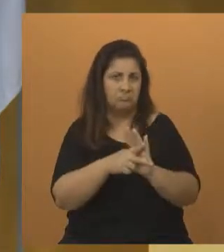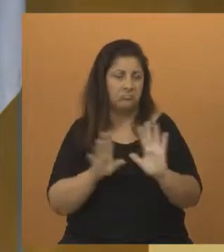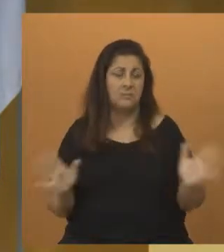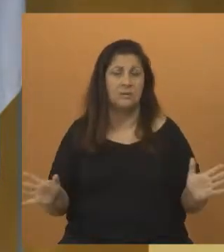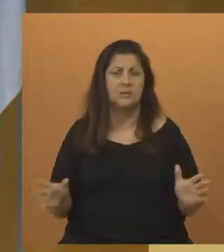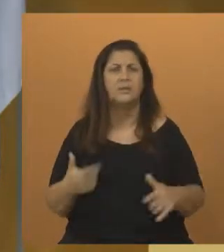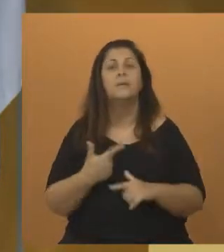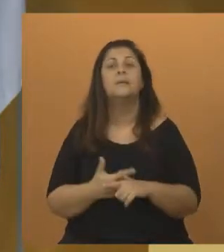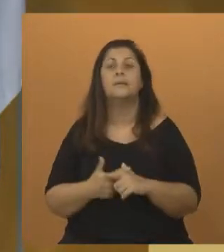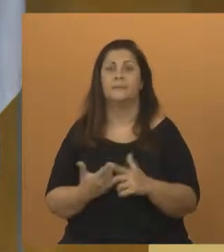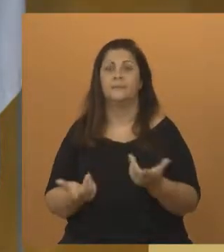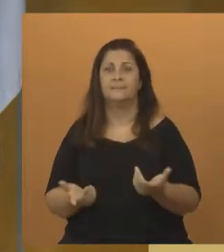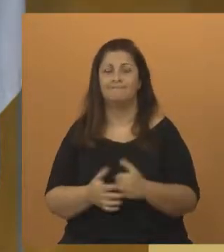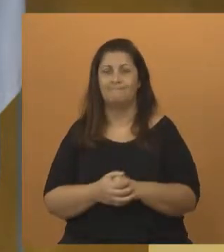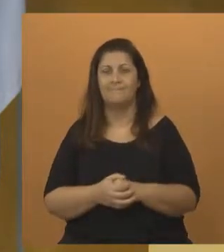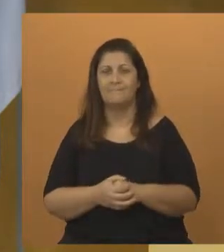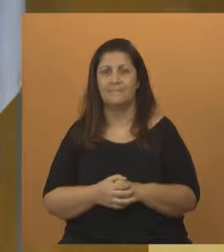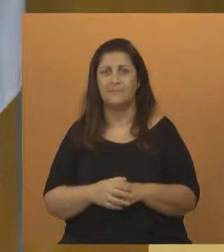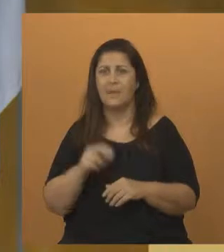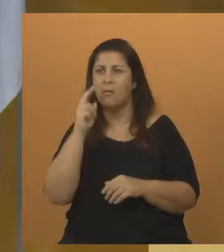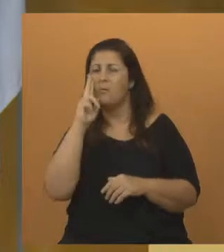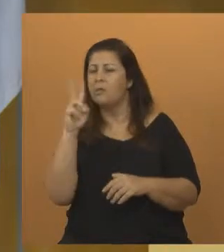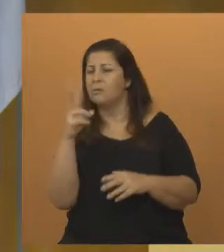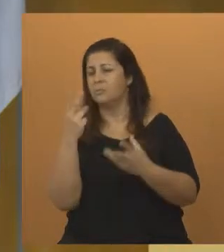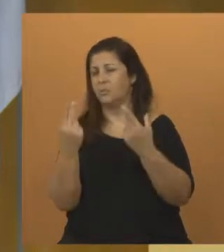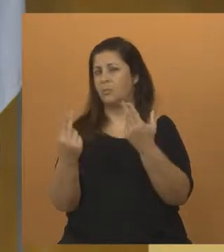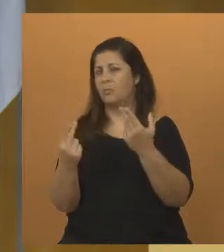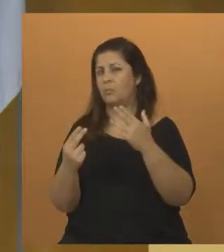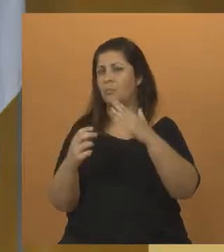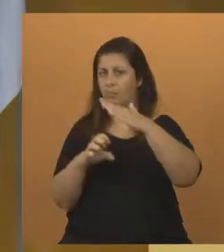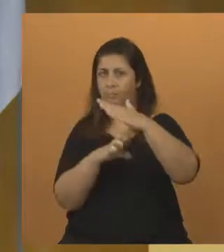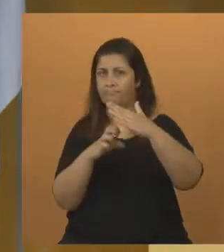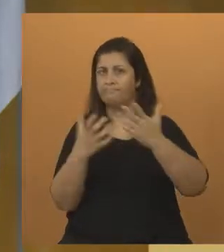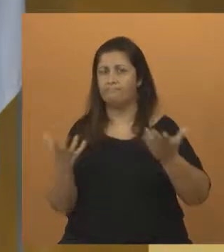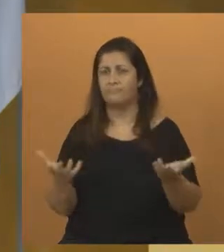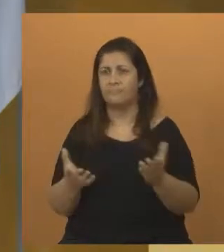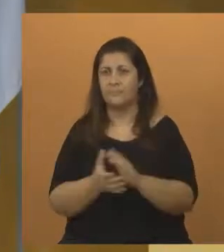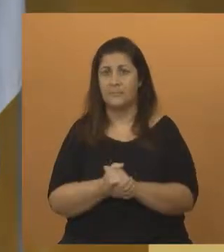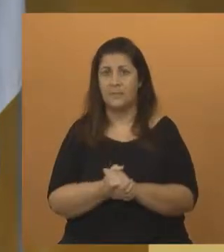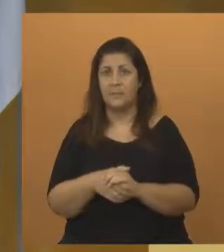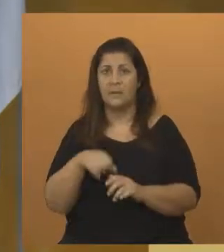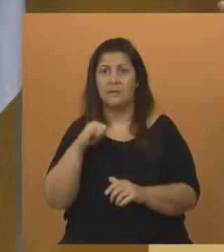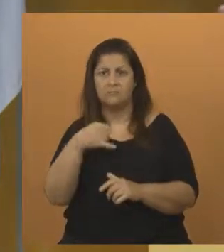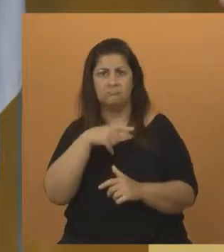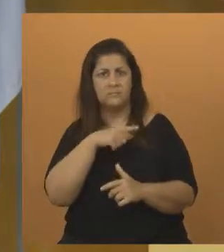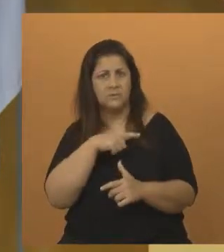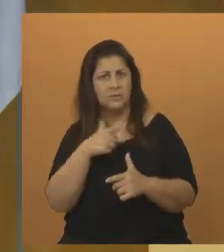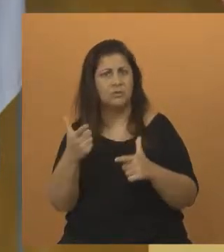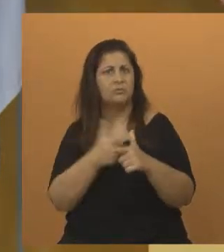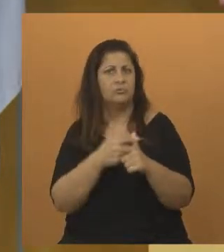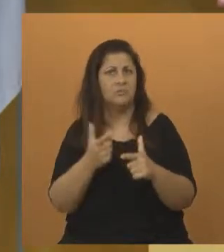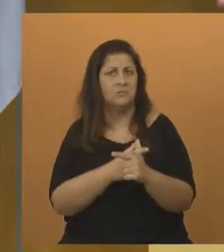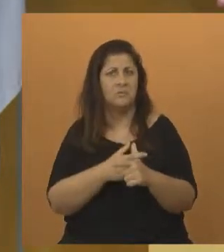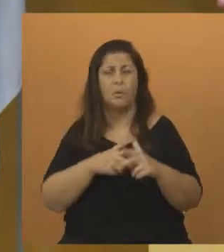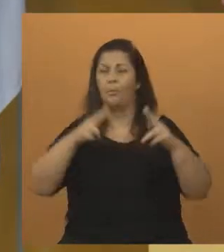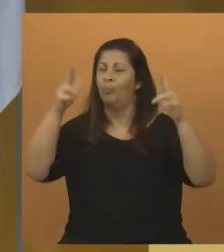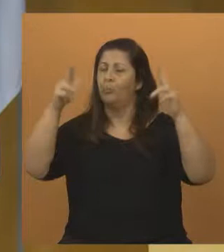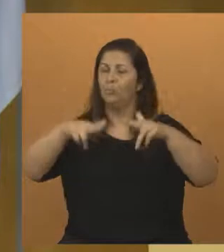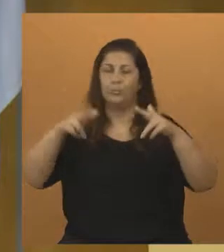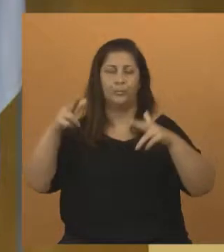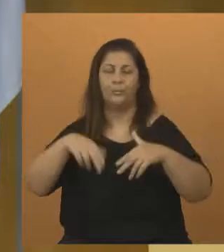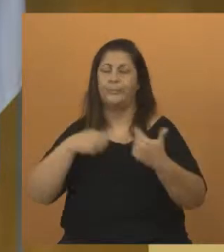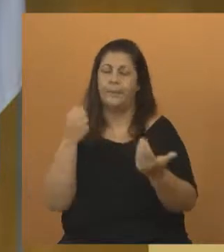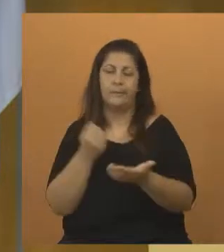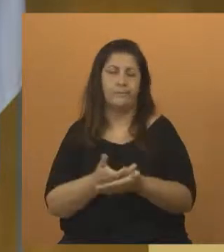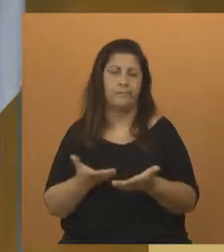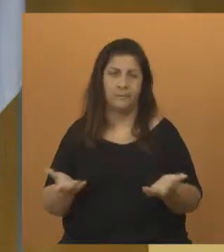que não? Olhando do lado de uma visão empresarial aí, de usar uma dívida que a gente não teria condições de receber.